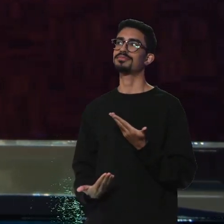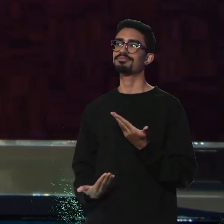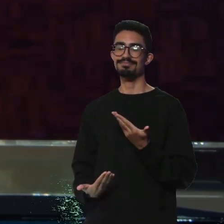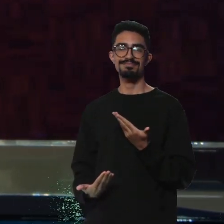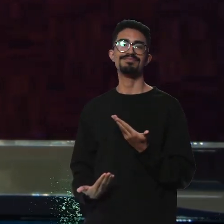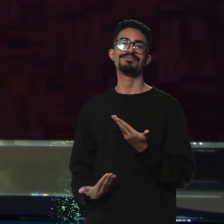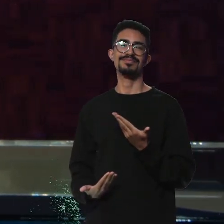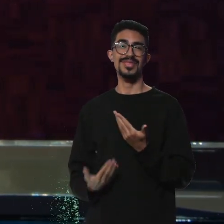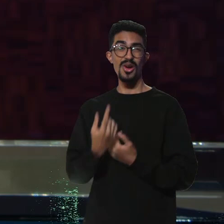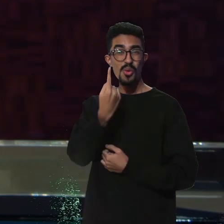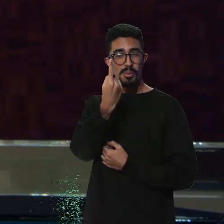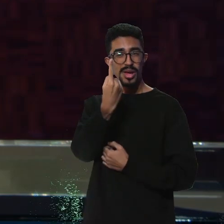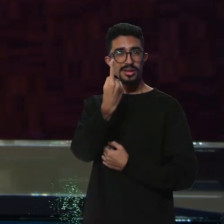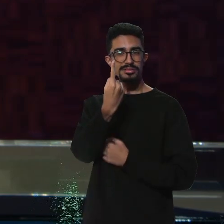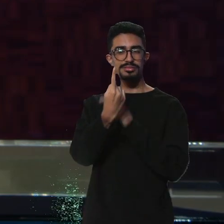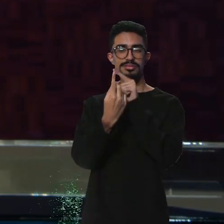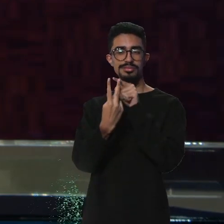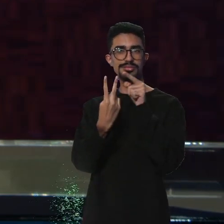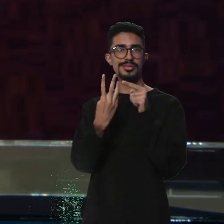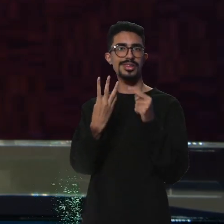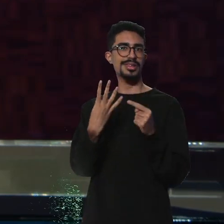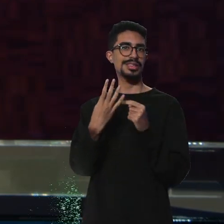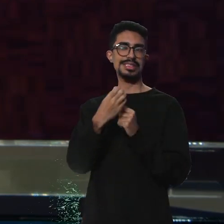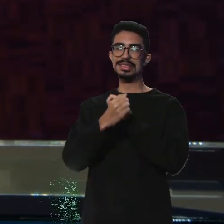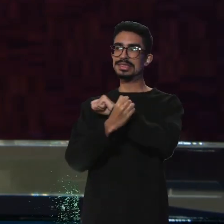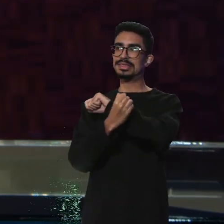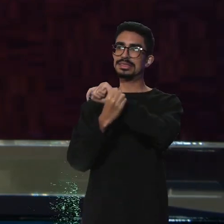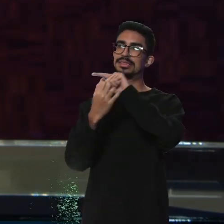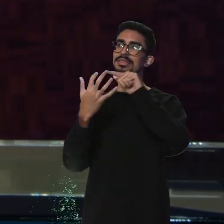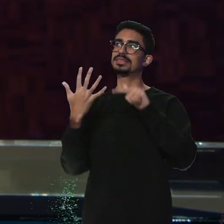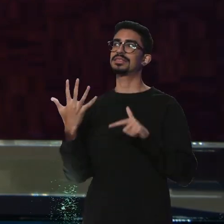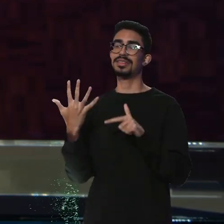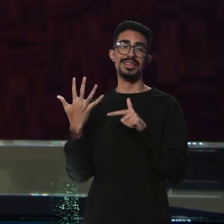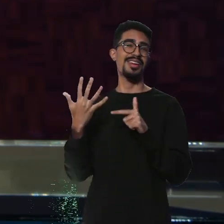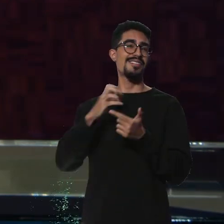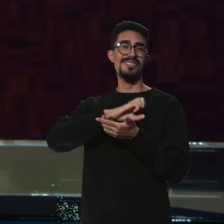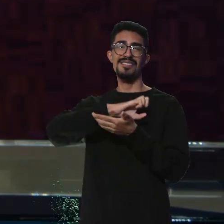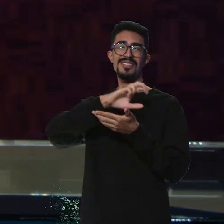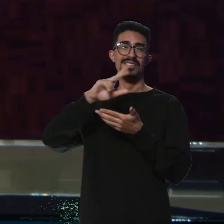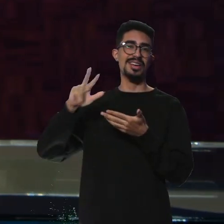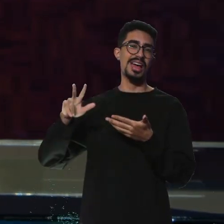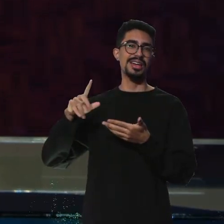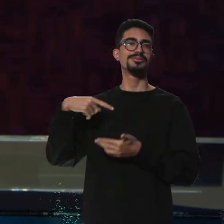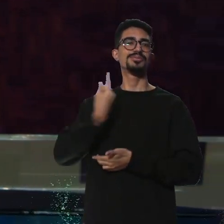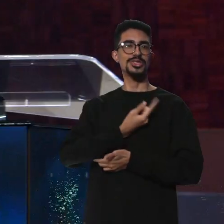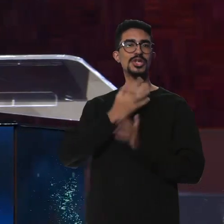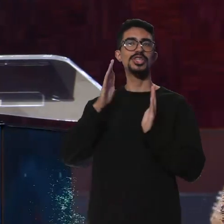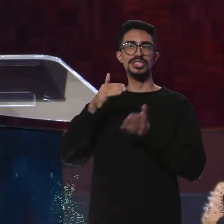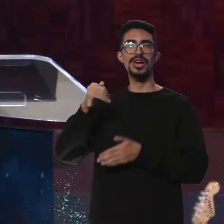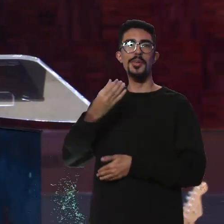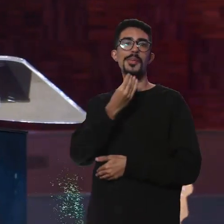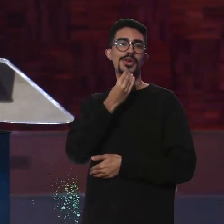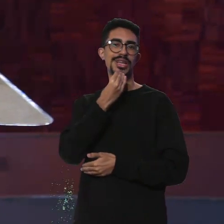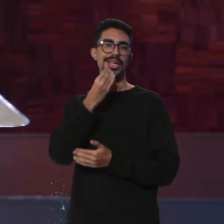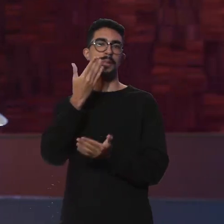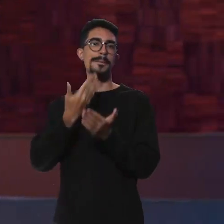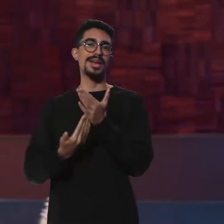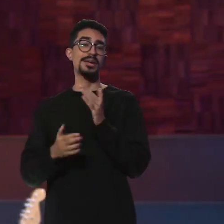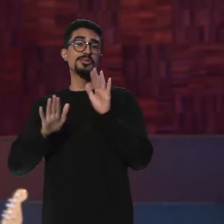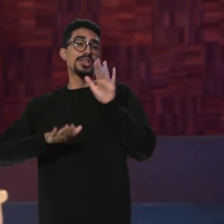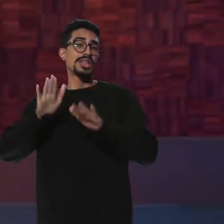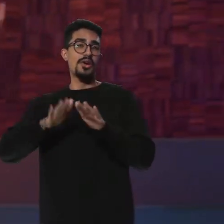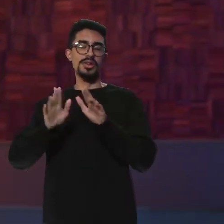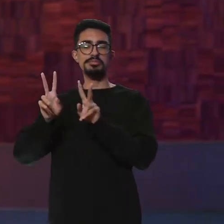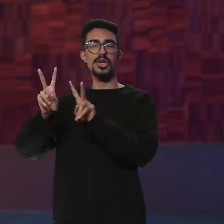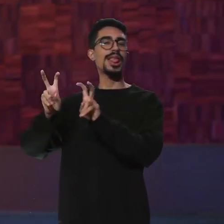Muitas, né, pastor? Uma só, pastor, não pode ser mais. Não, a pior, a maior talvez aí, que se pode ter perdido. Talvez alguma coisa de trabalho, pode